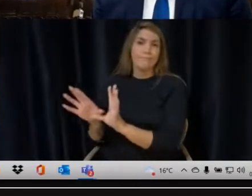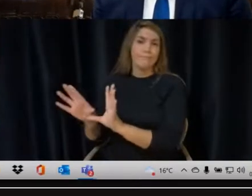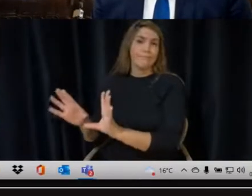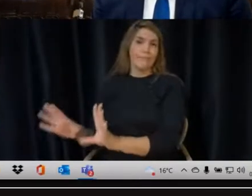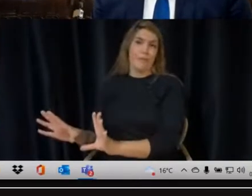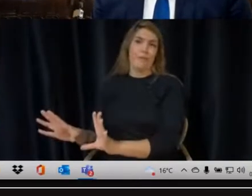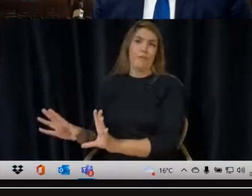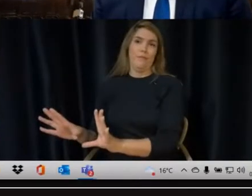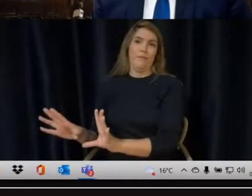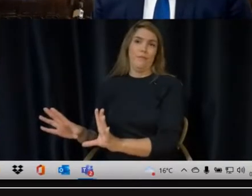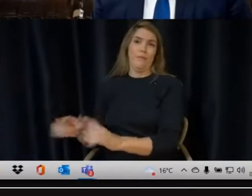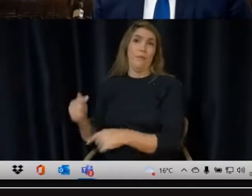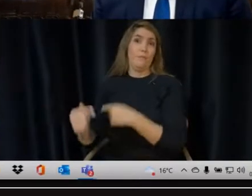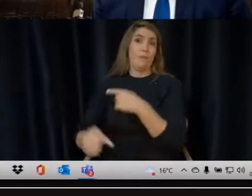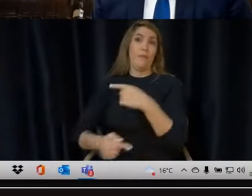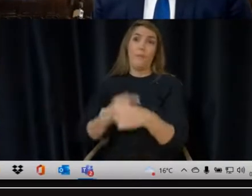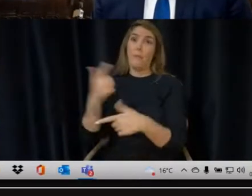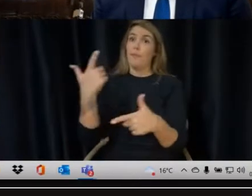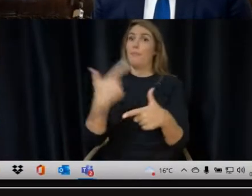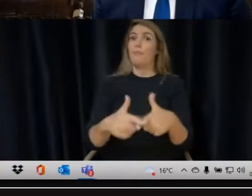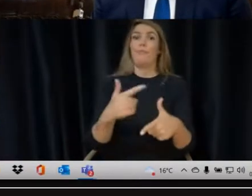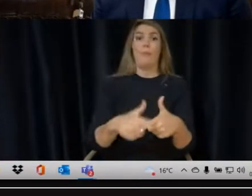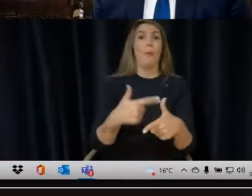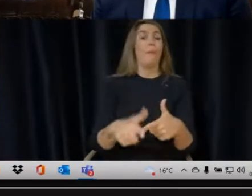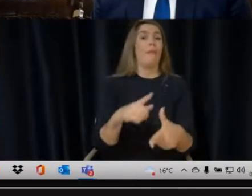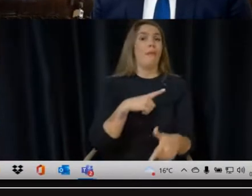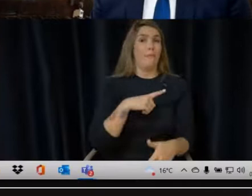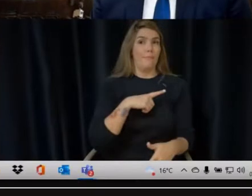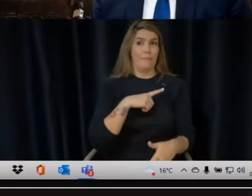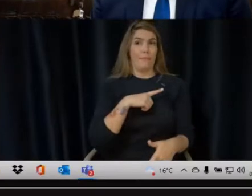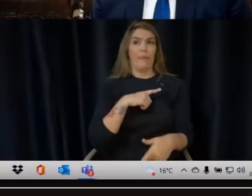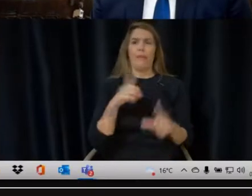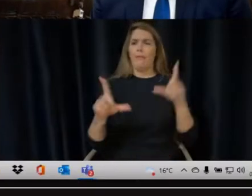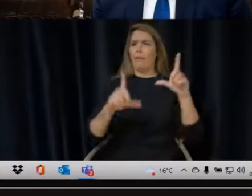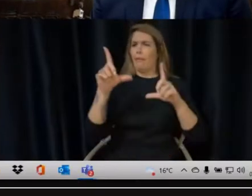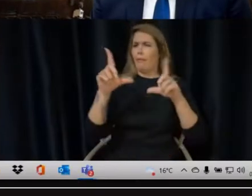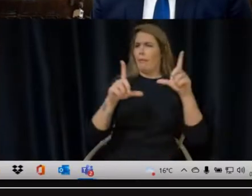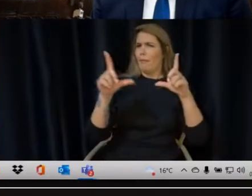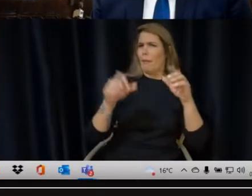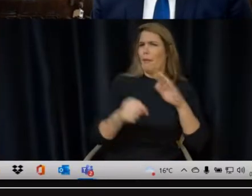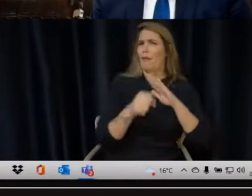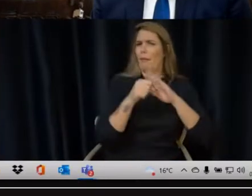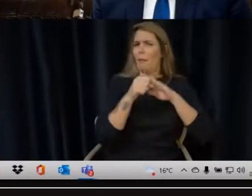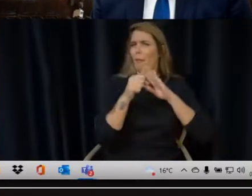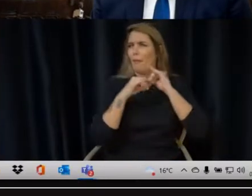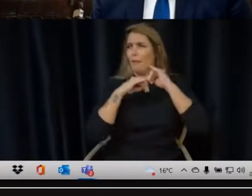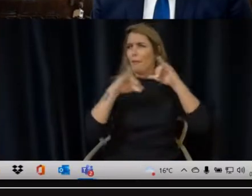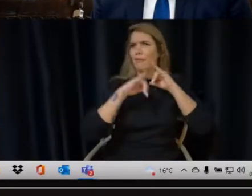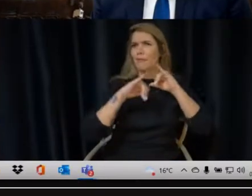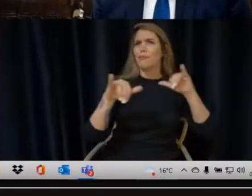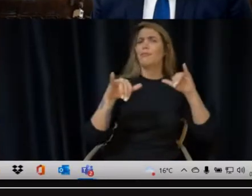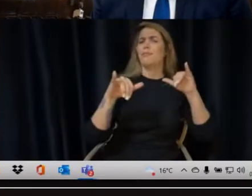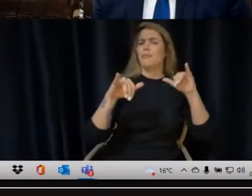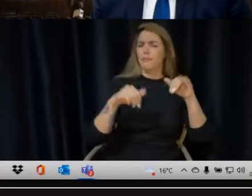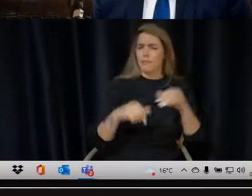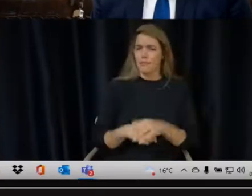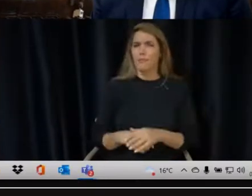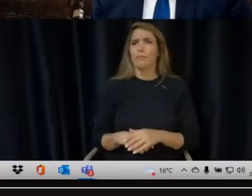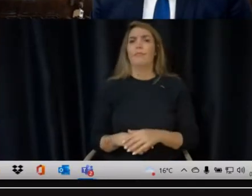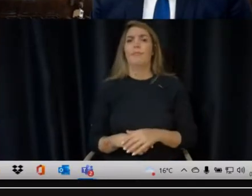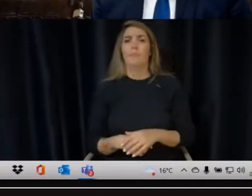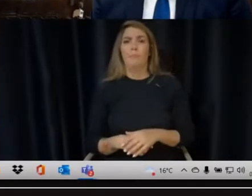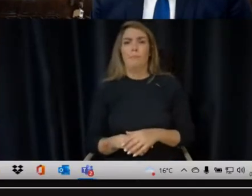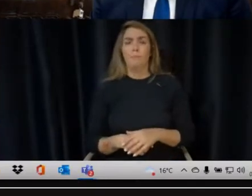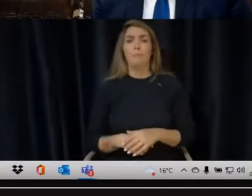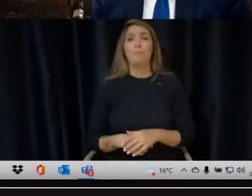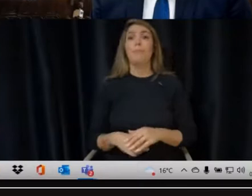que a gente construiu aí ao longo dos anos pode ir por água abaixo. Então, é por essa questão que a gente prefere, quando tem discordância entre a